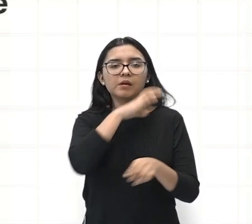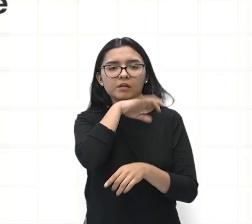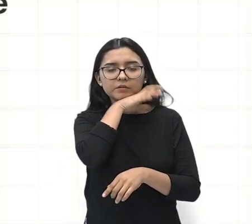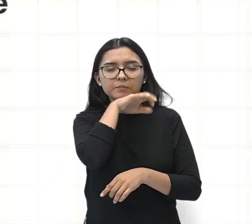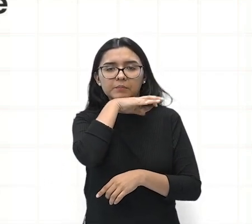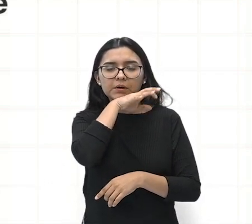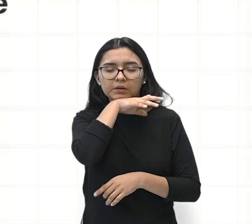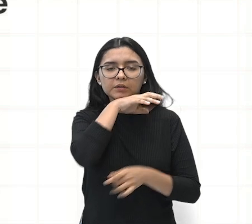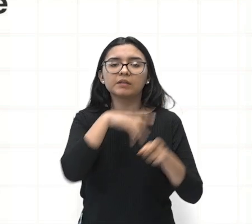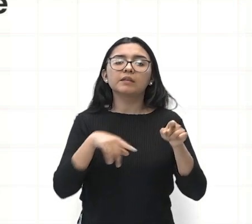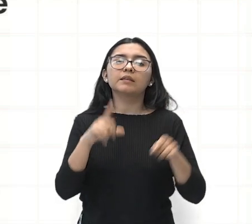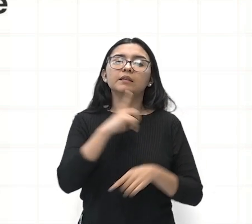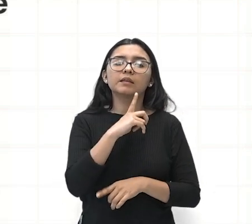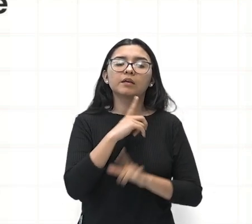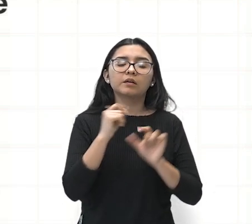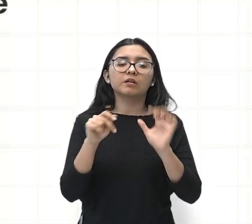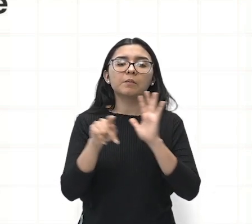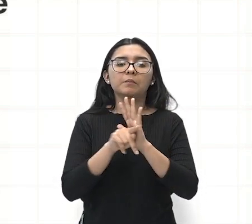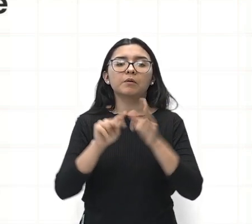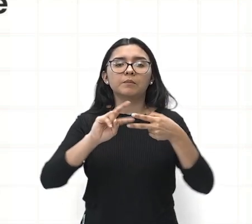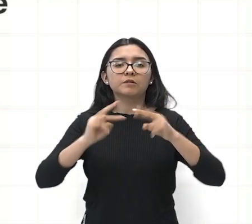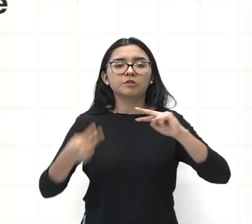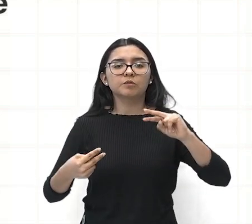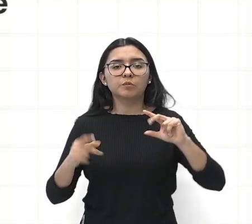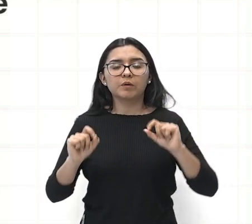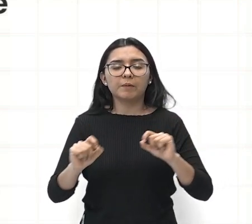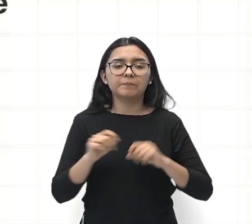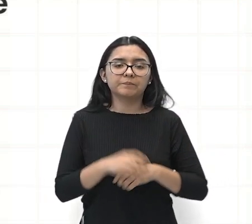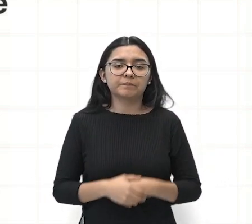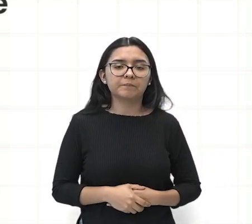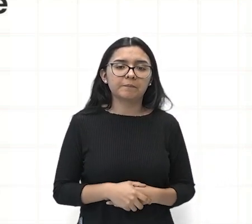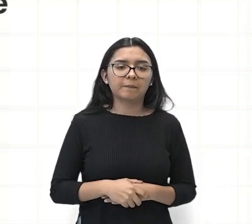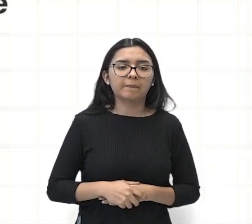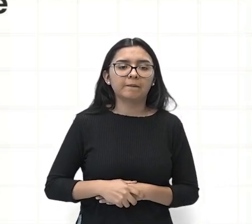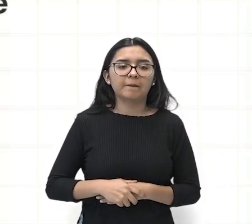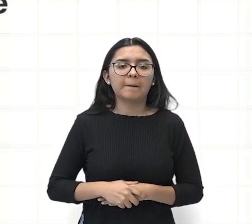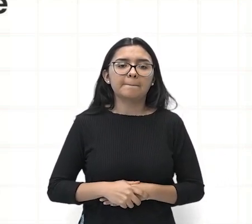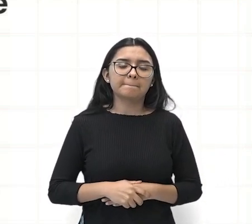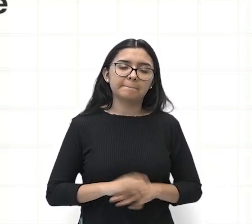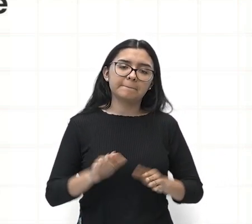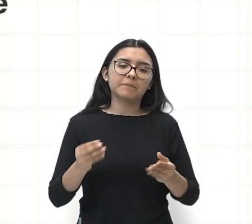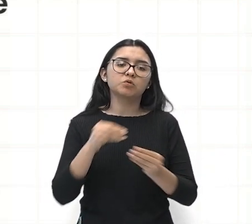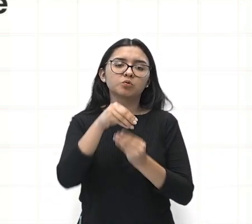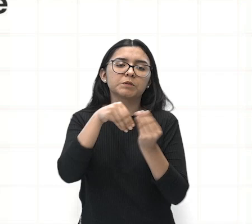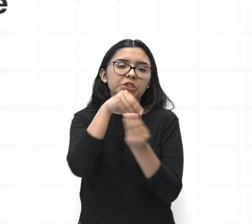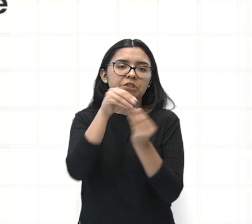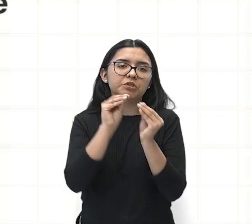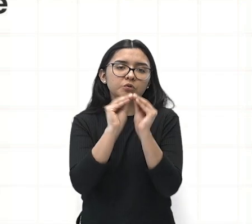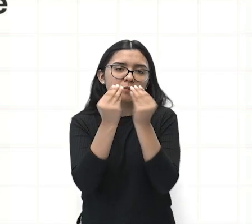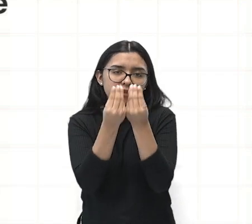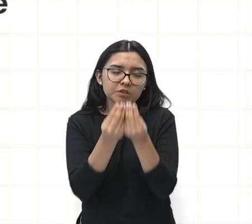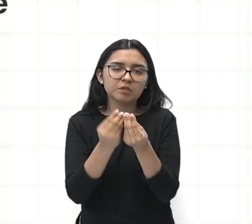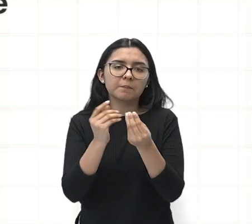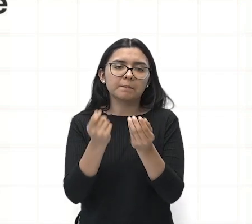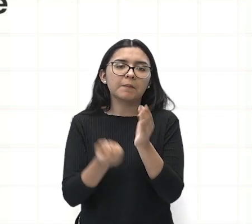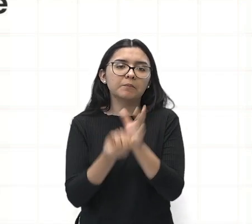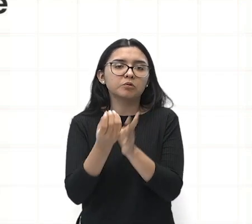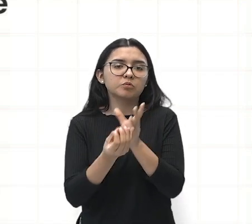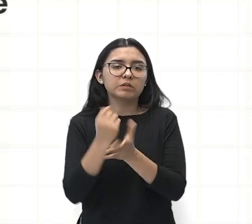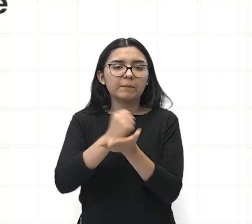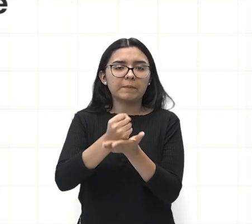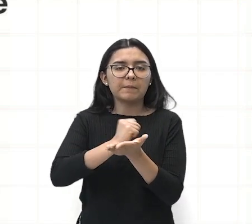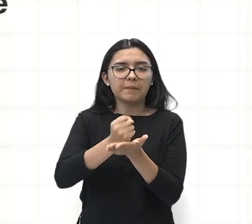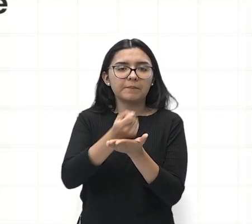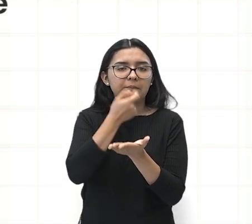acabam tendo na sua composição fórmulas para que a gente produza medicamentos e